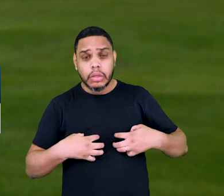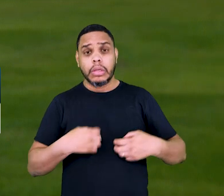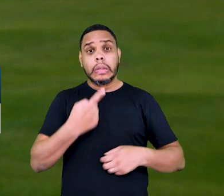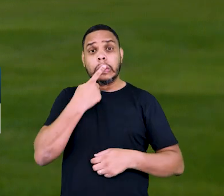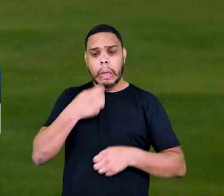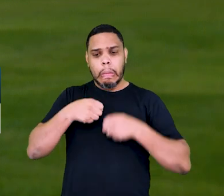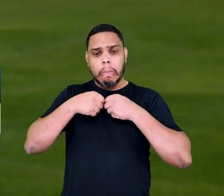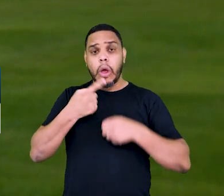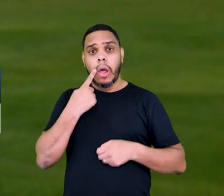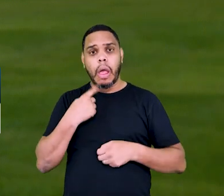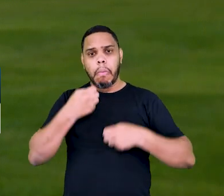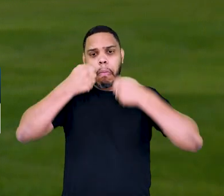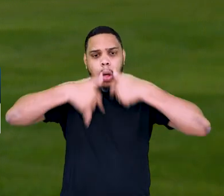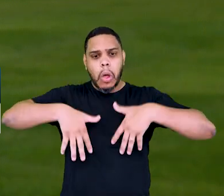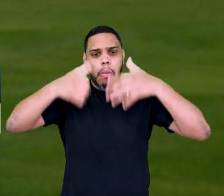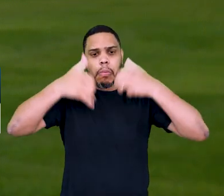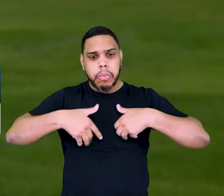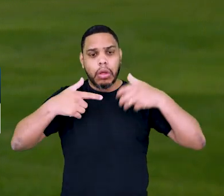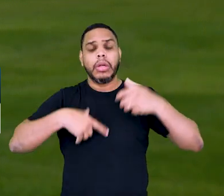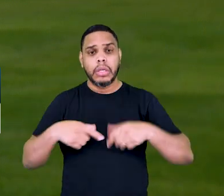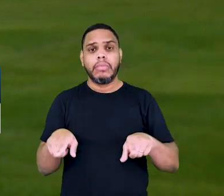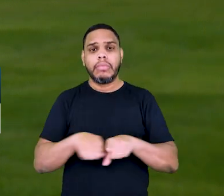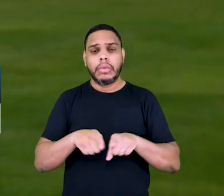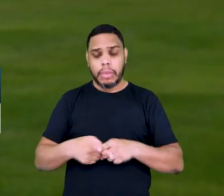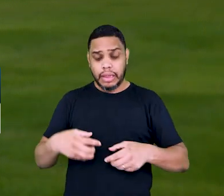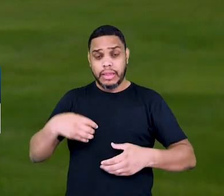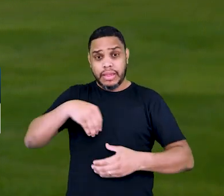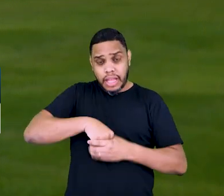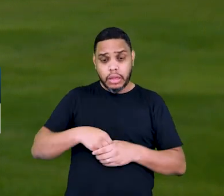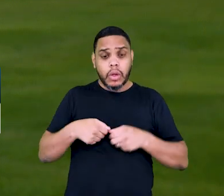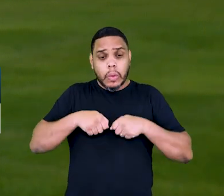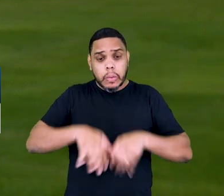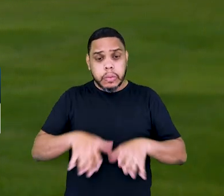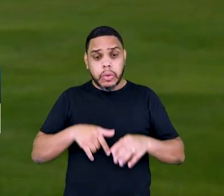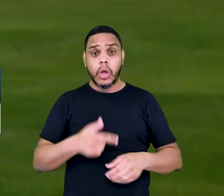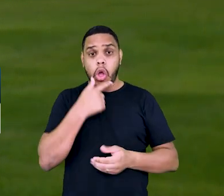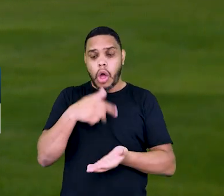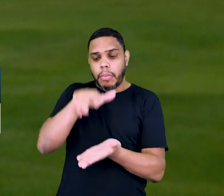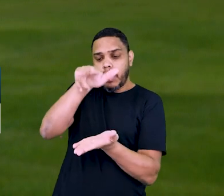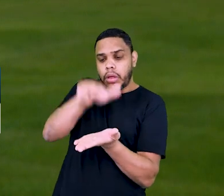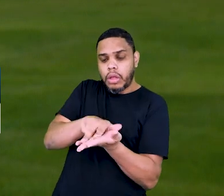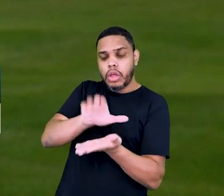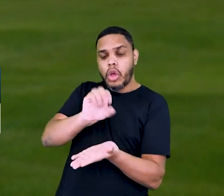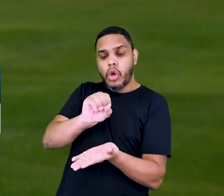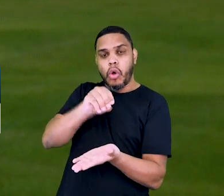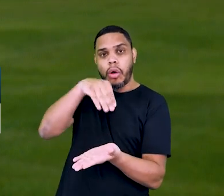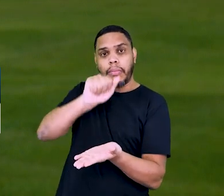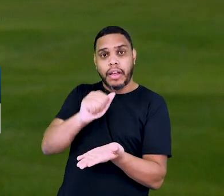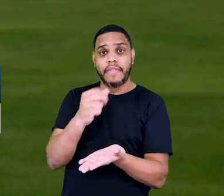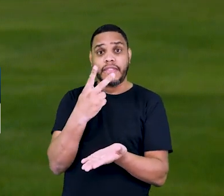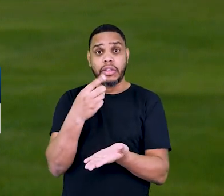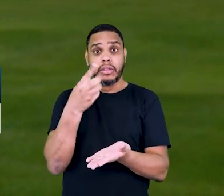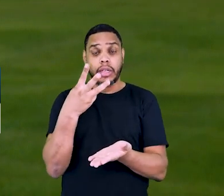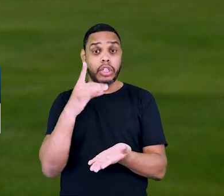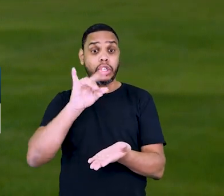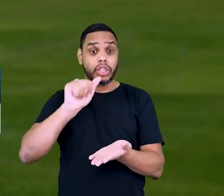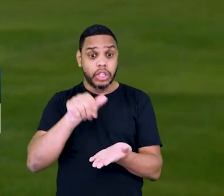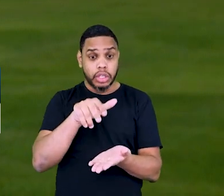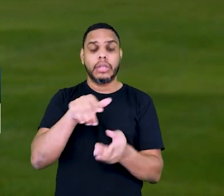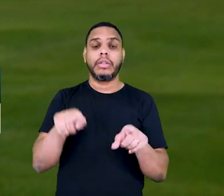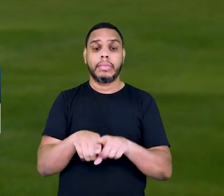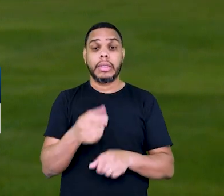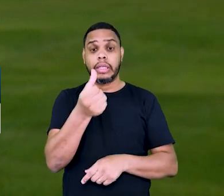pela boca e hemorragia digestiva. O homem ficou em coma induzido por 23 dias e passou 6